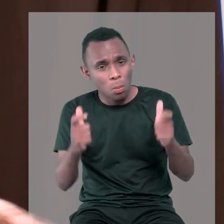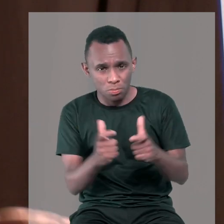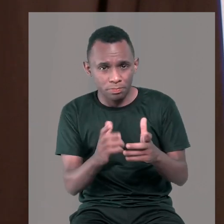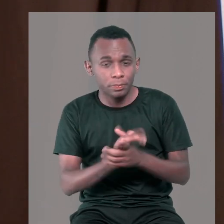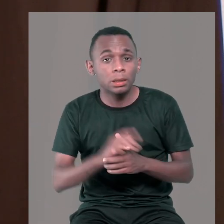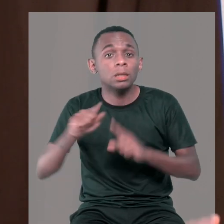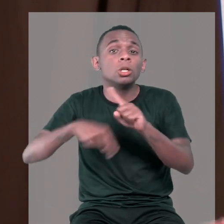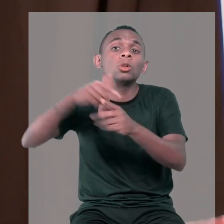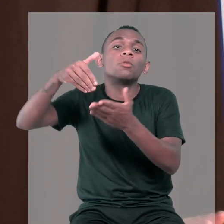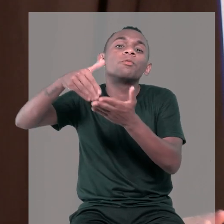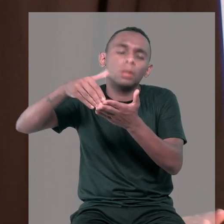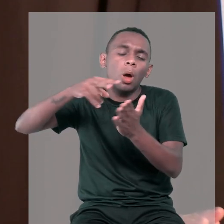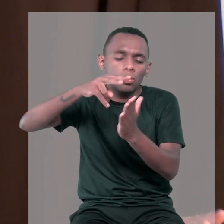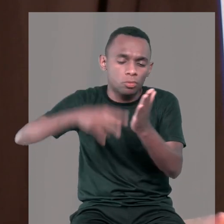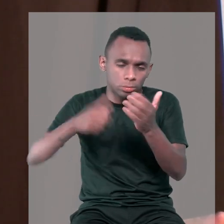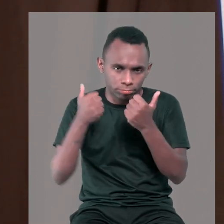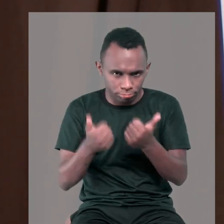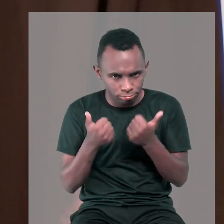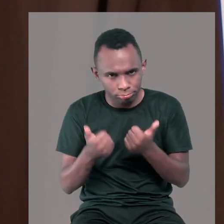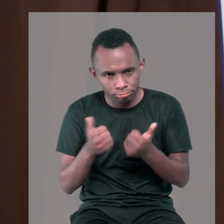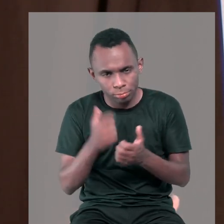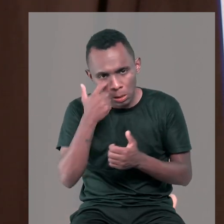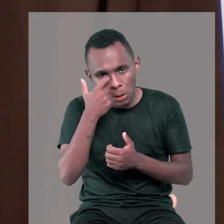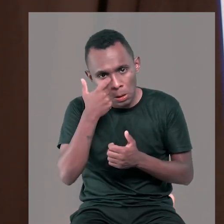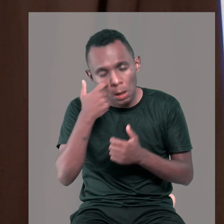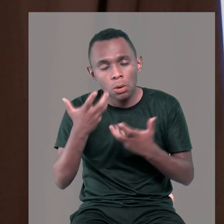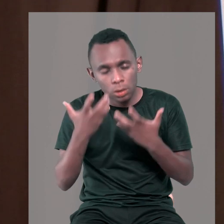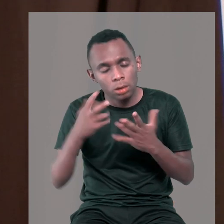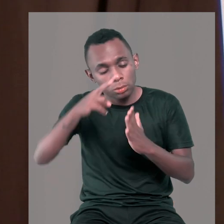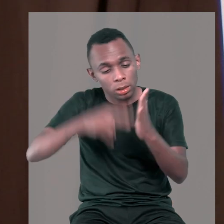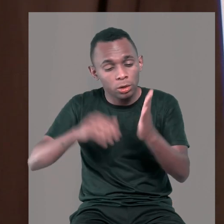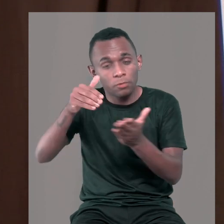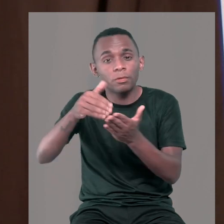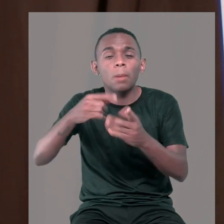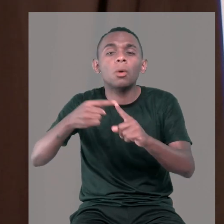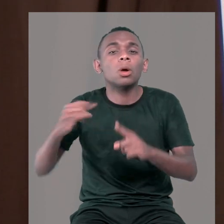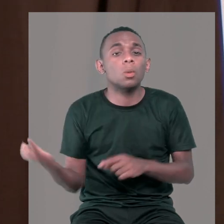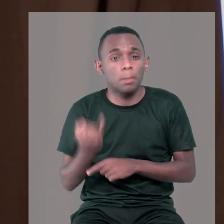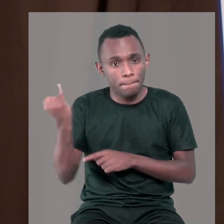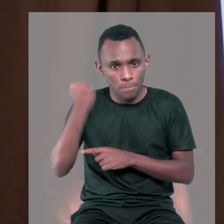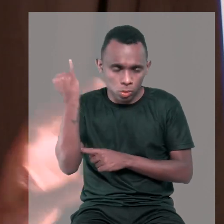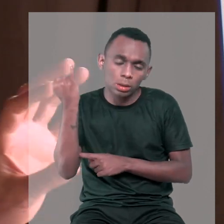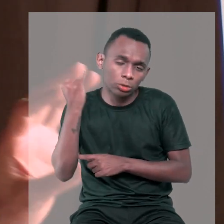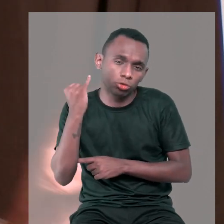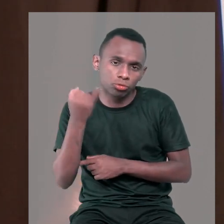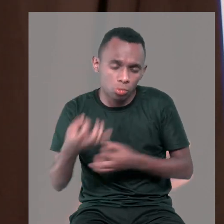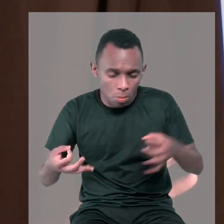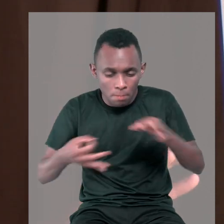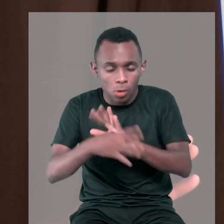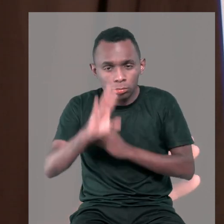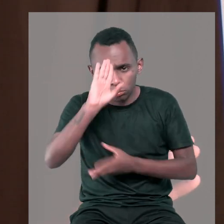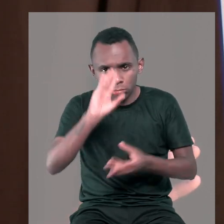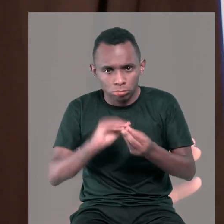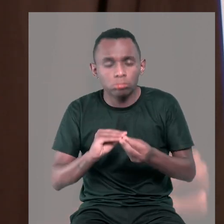então o texto está organizado dessa maneira. Eu quero compreender como nós podemos perder o mundo, entendendo então o mundo